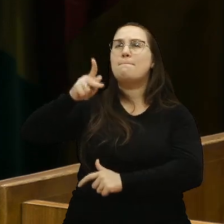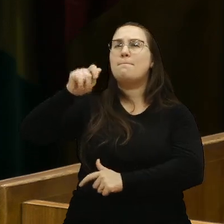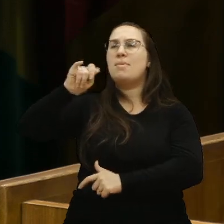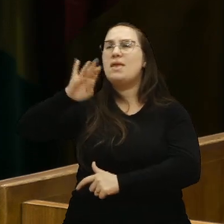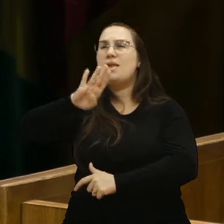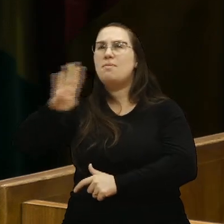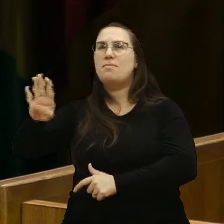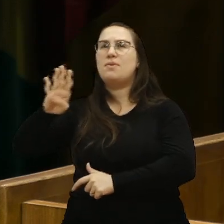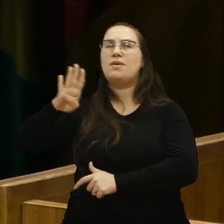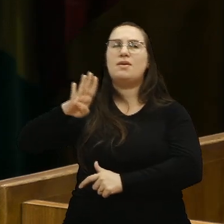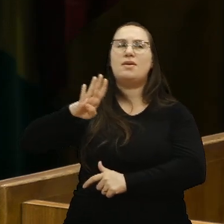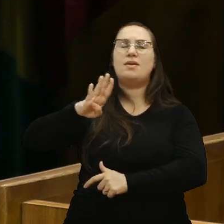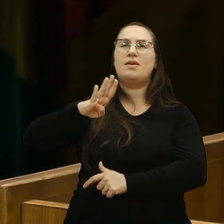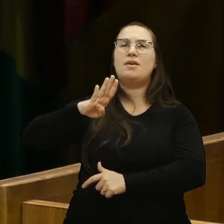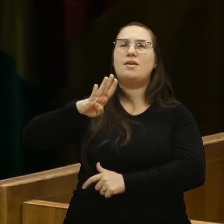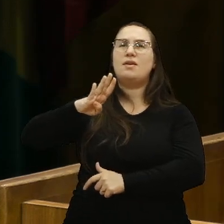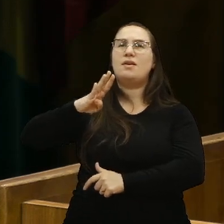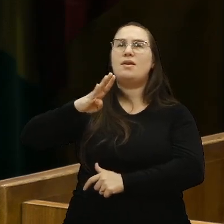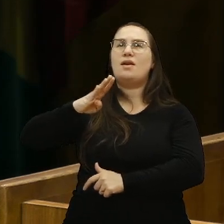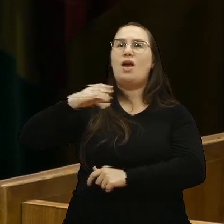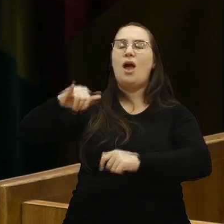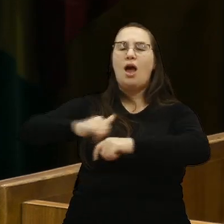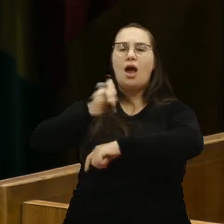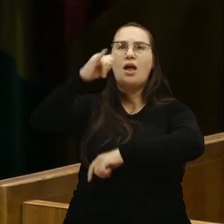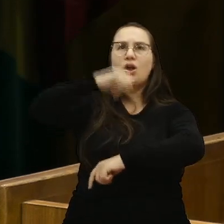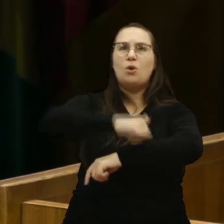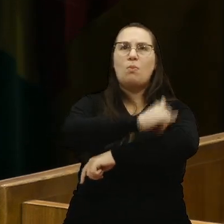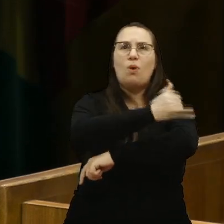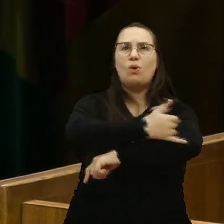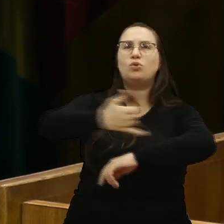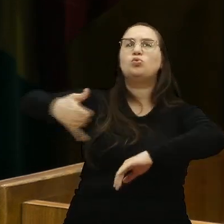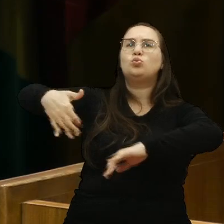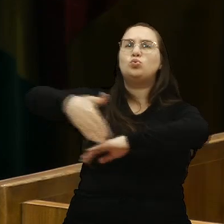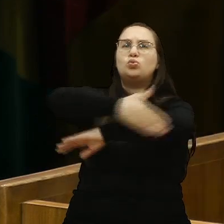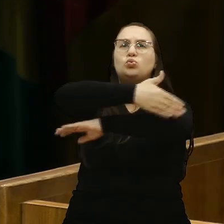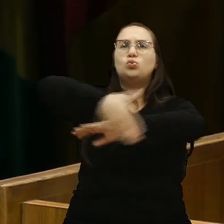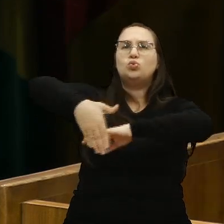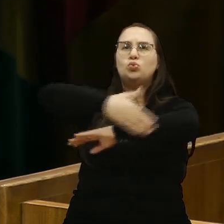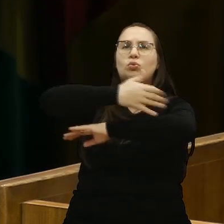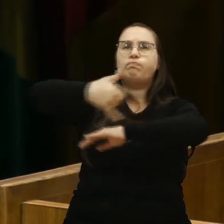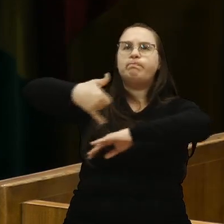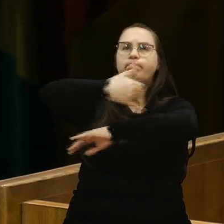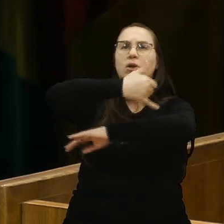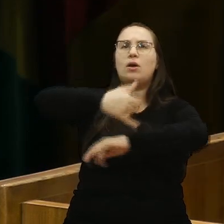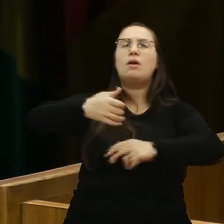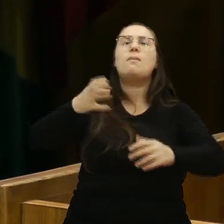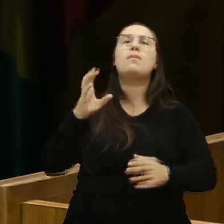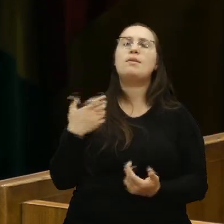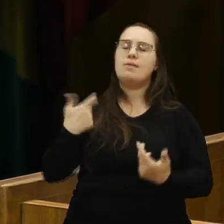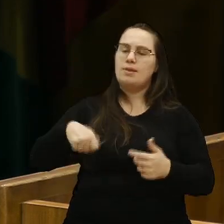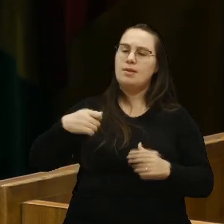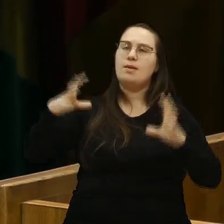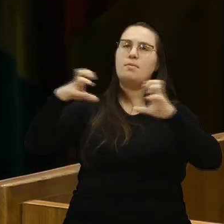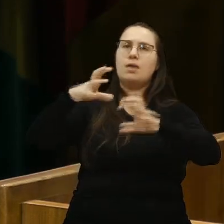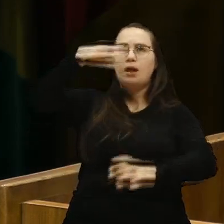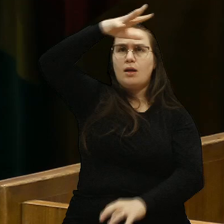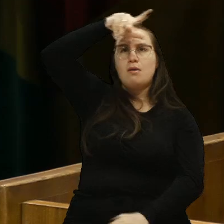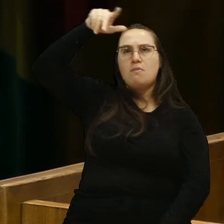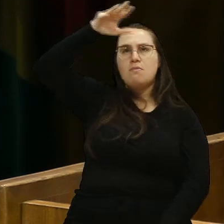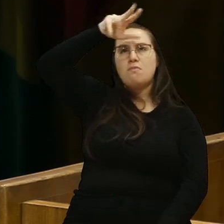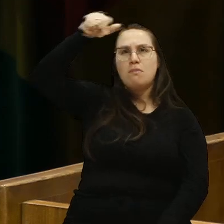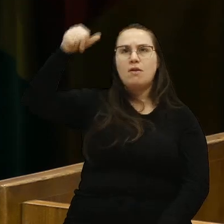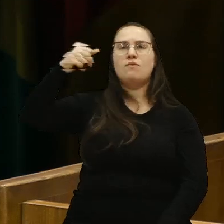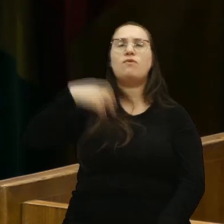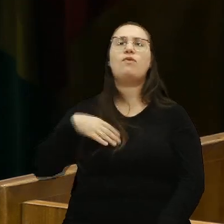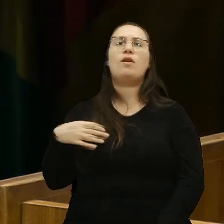nós brigamos com o prefeito toda hora para fazer obra, para fazer asfalto, tal. Nós temos que brigar com o prefeito, com o judiciário, com todos, para que cuide das nossas